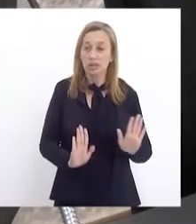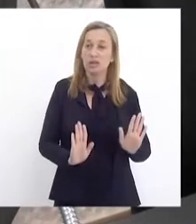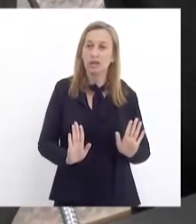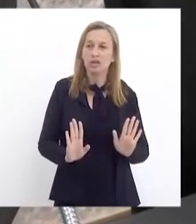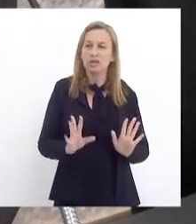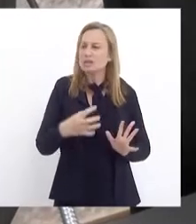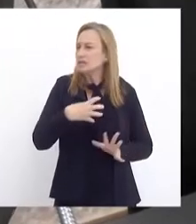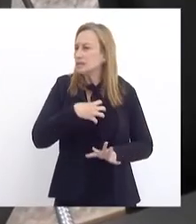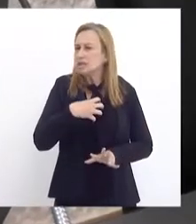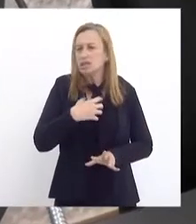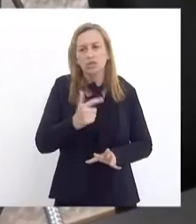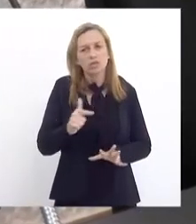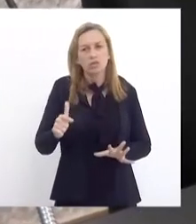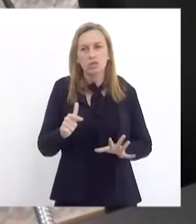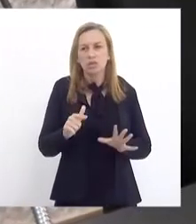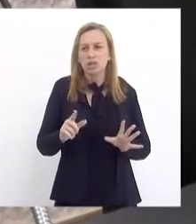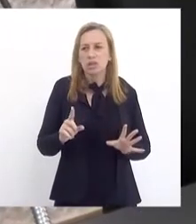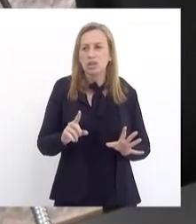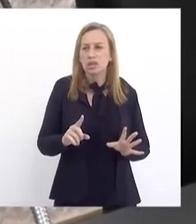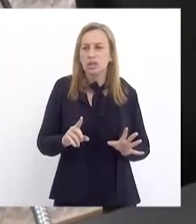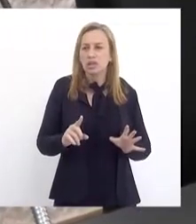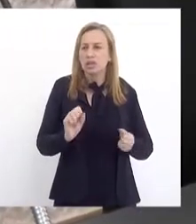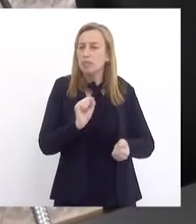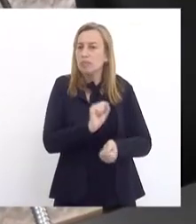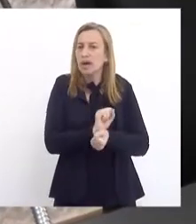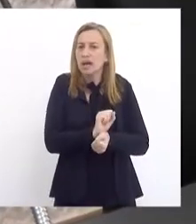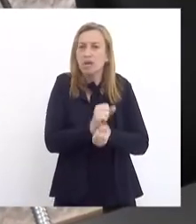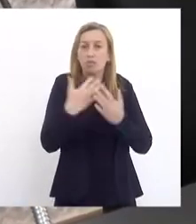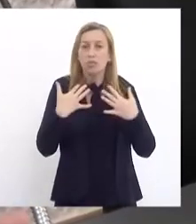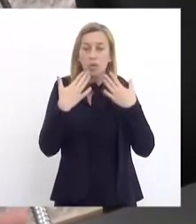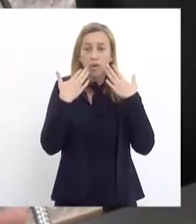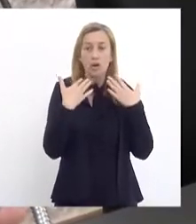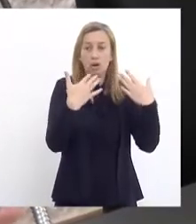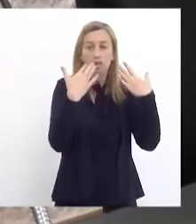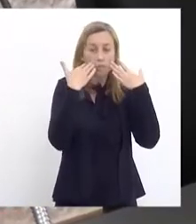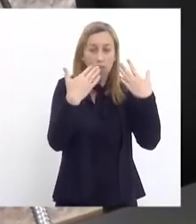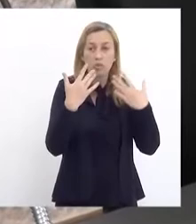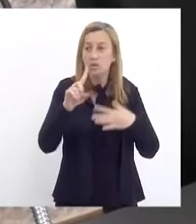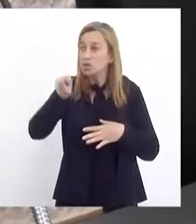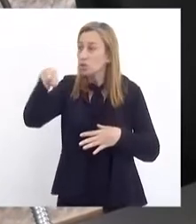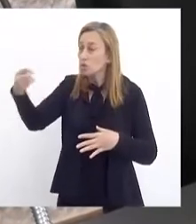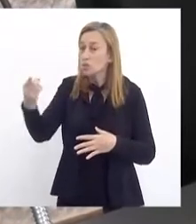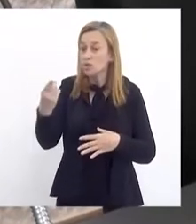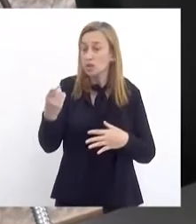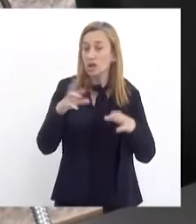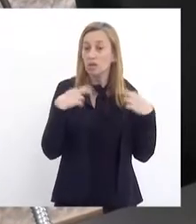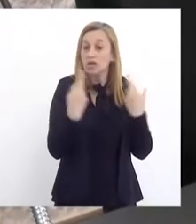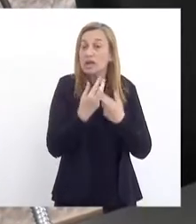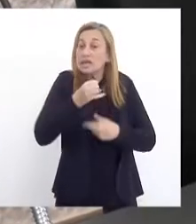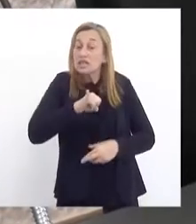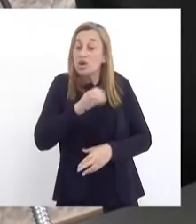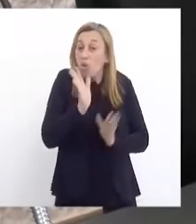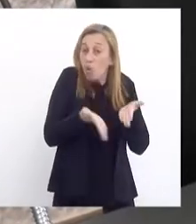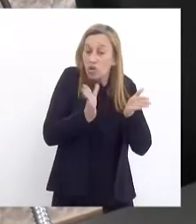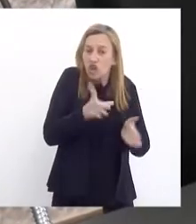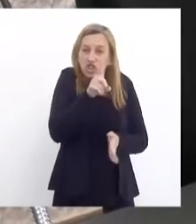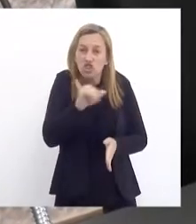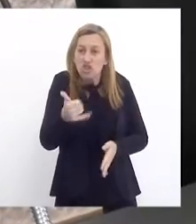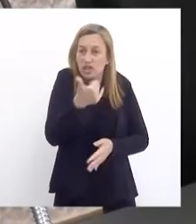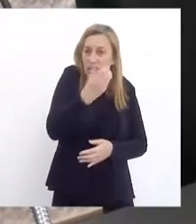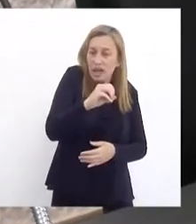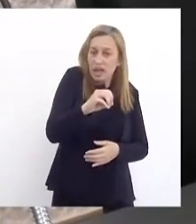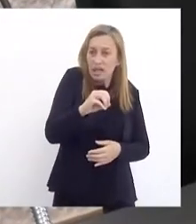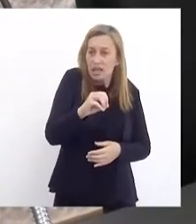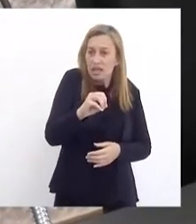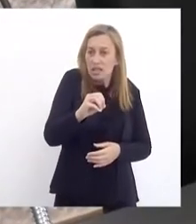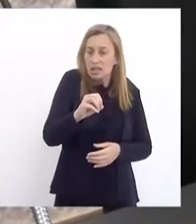tem sentido que nós deliberemos uma audiência pública na próxima reunião, se hoje é dia 10 e a audiência pública está sendo proposta